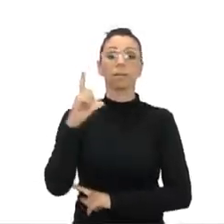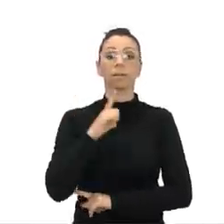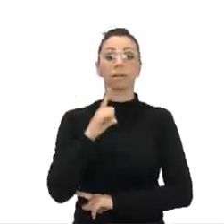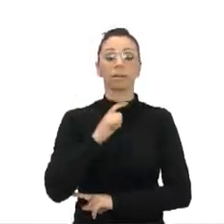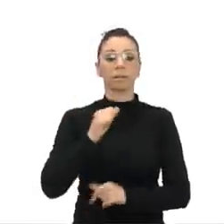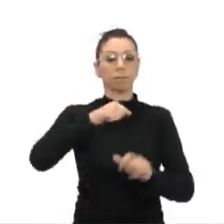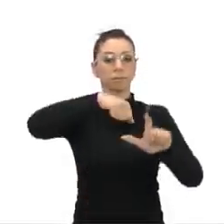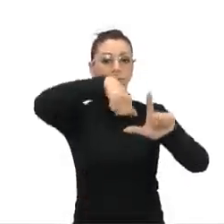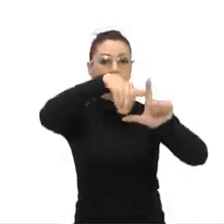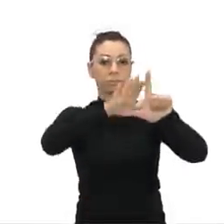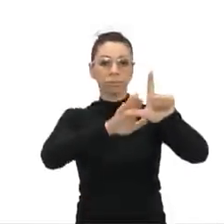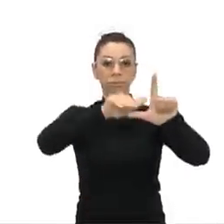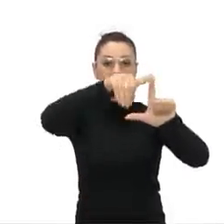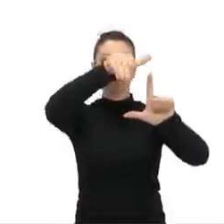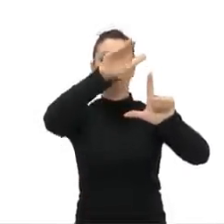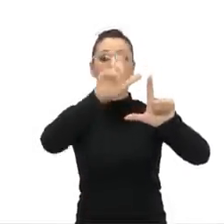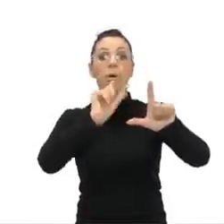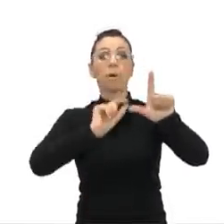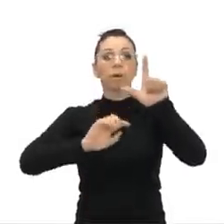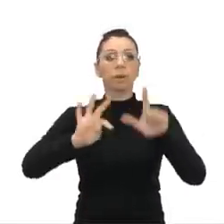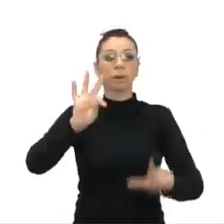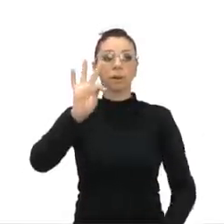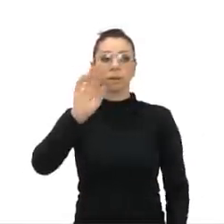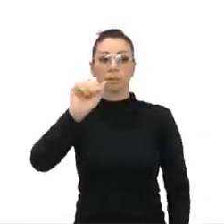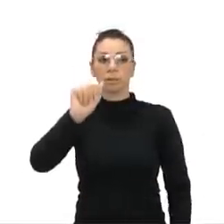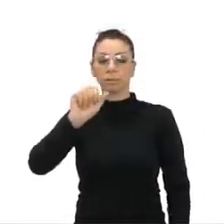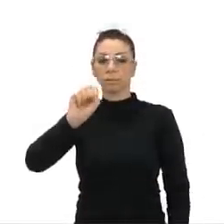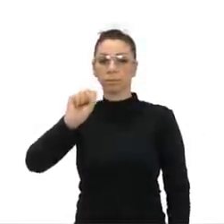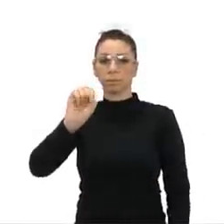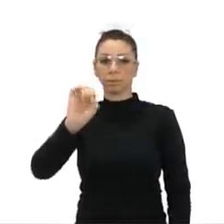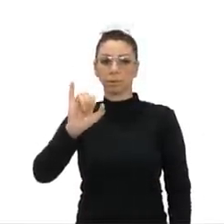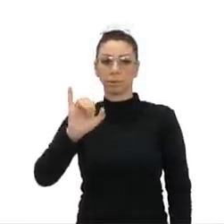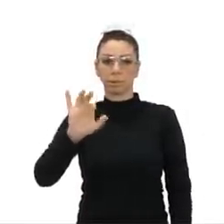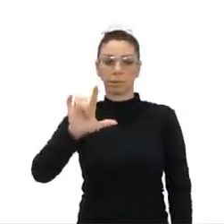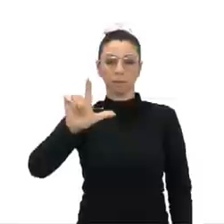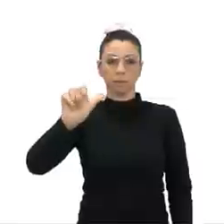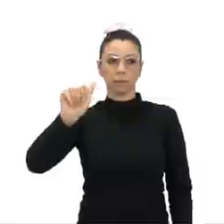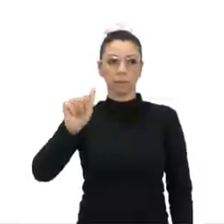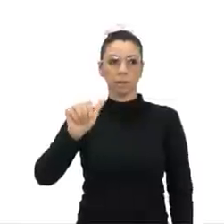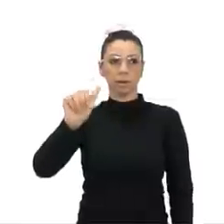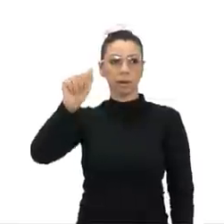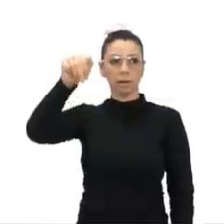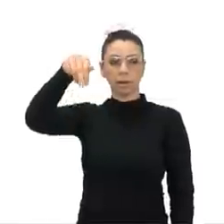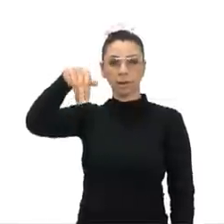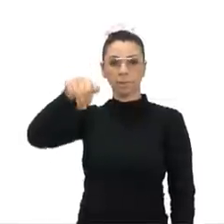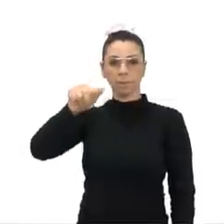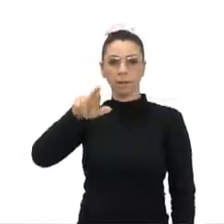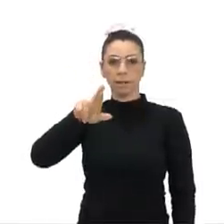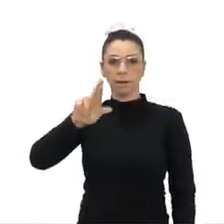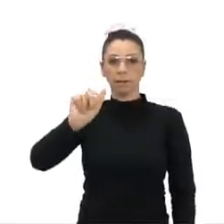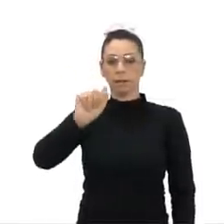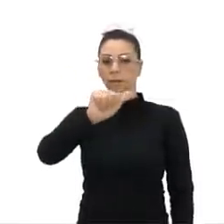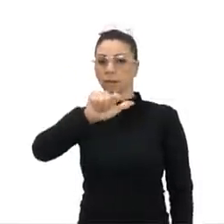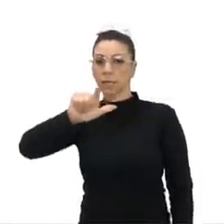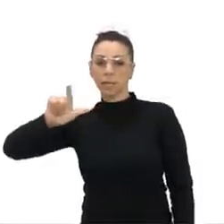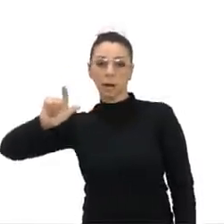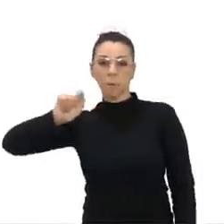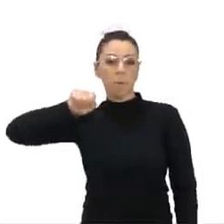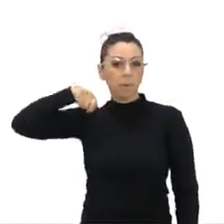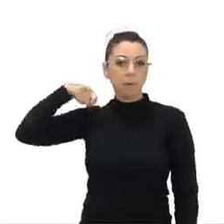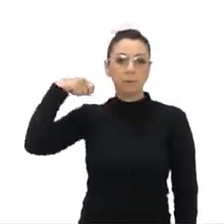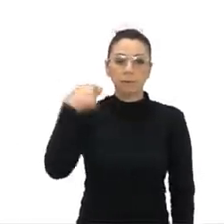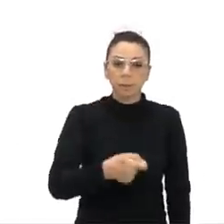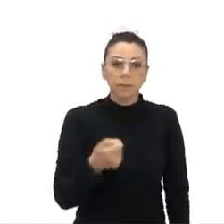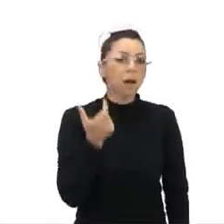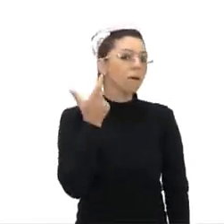tela da Tarsila do Amaral. Nós já vimos telas dela em outras aulas também. O que a teacher quer